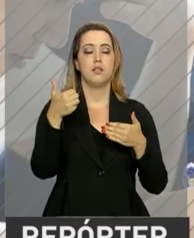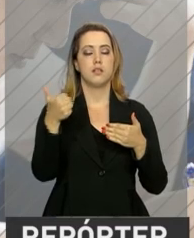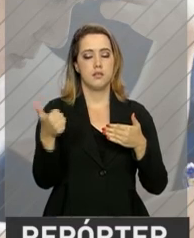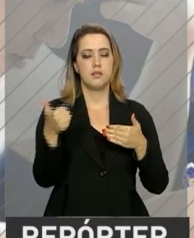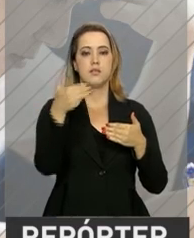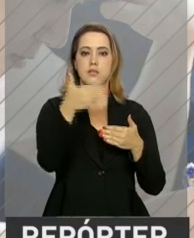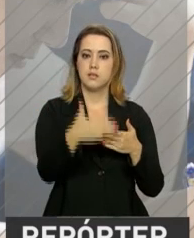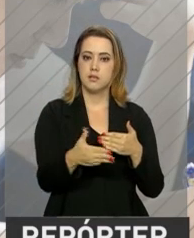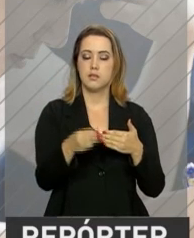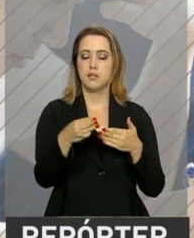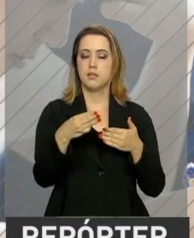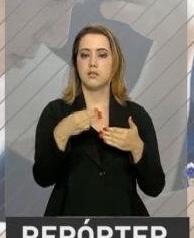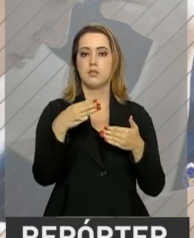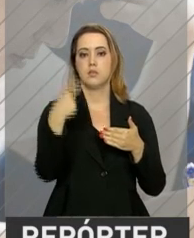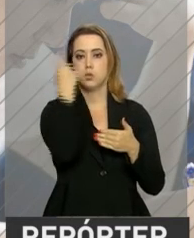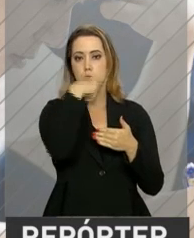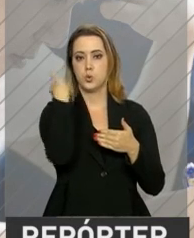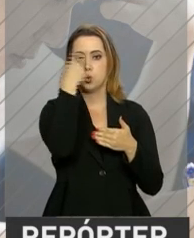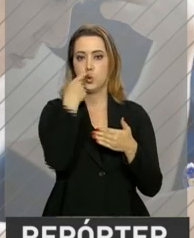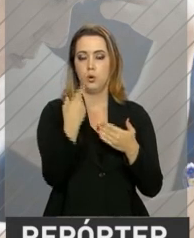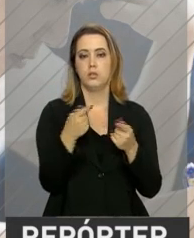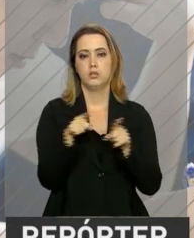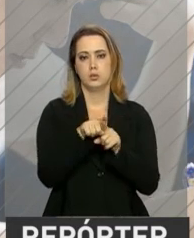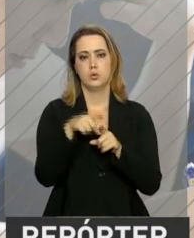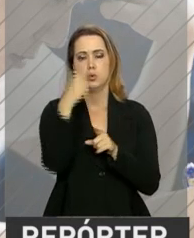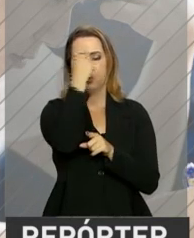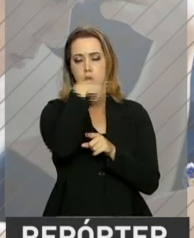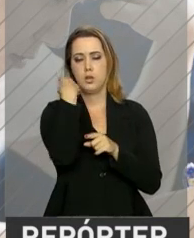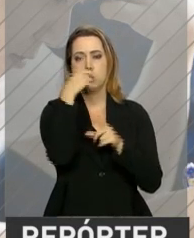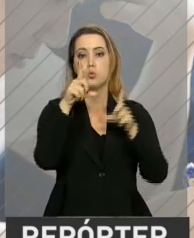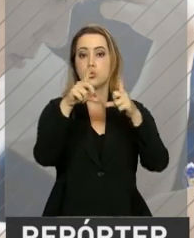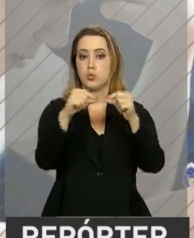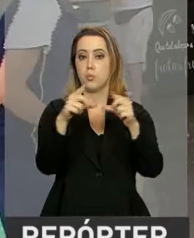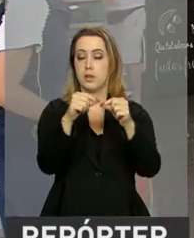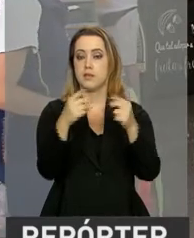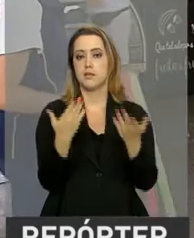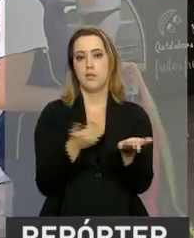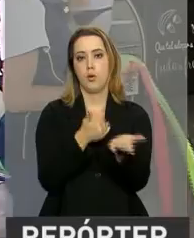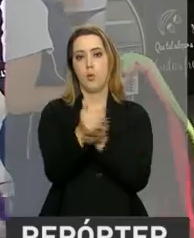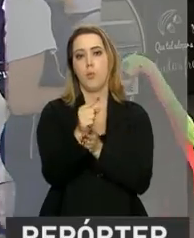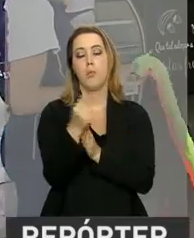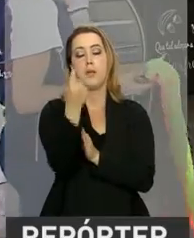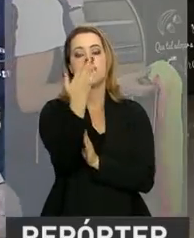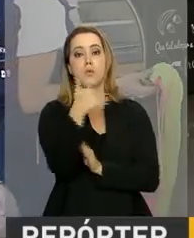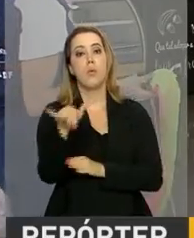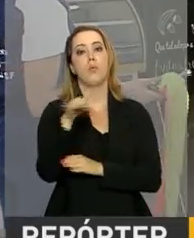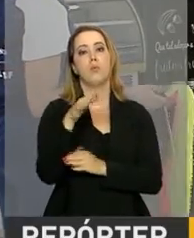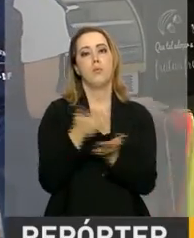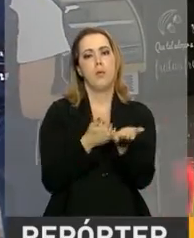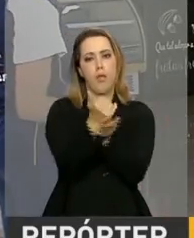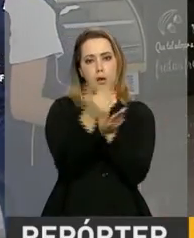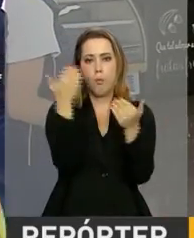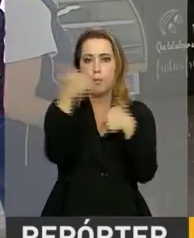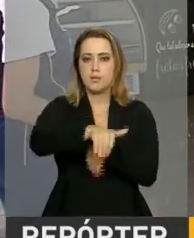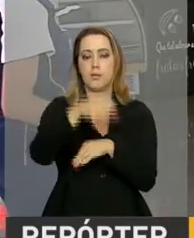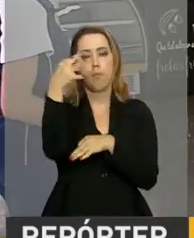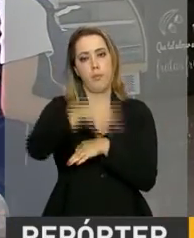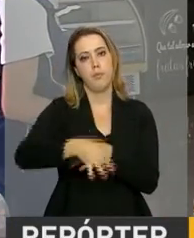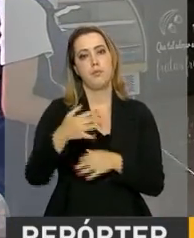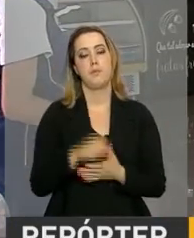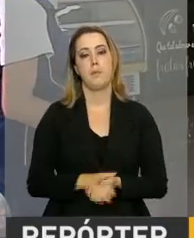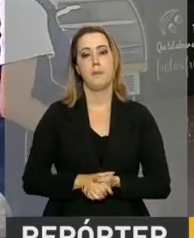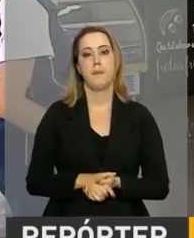brasília as provas terão início a uma e meia da tarde é importante ter uma boa noite de sono a